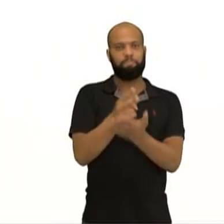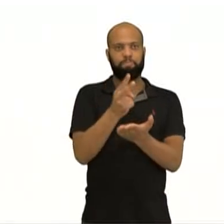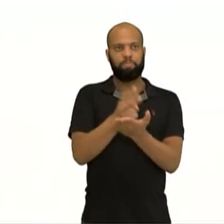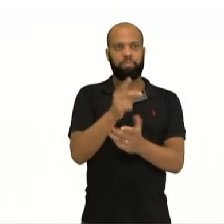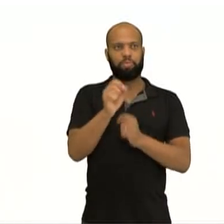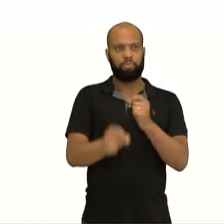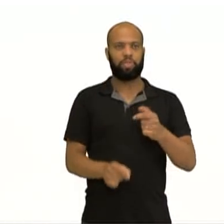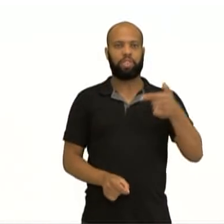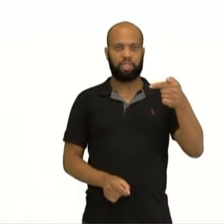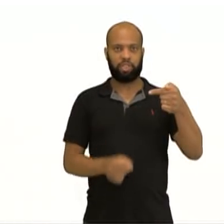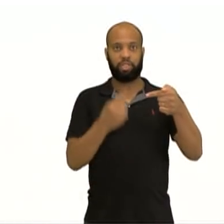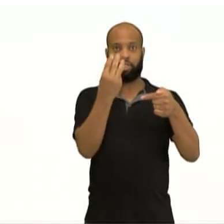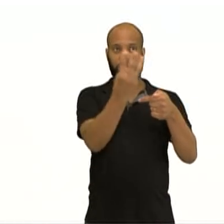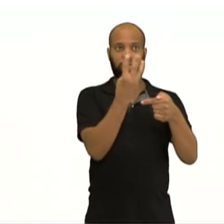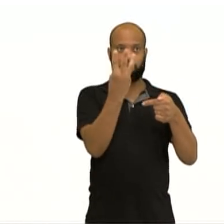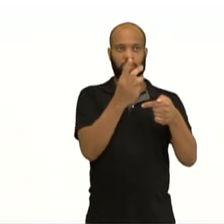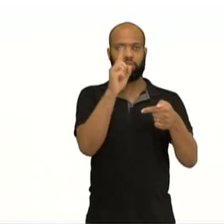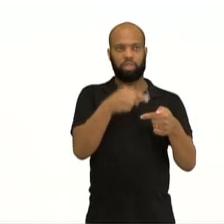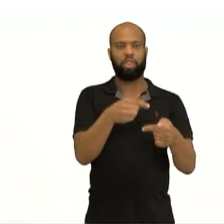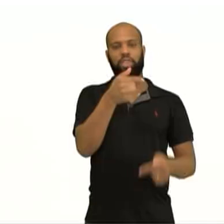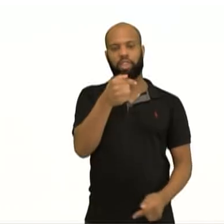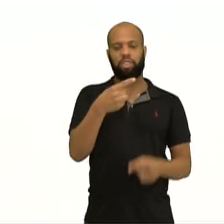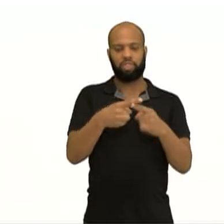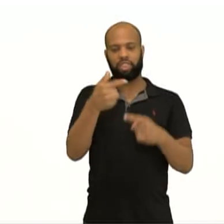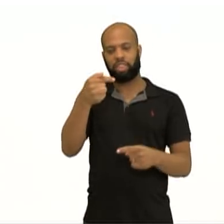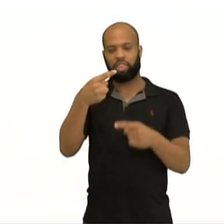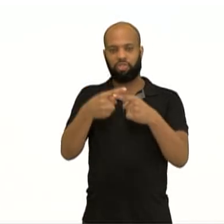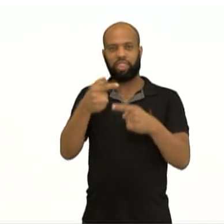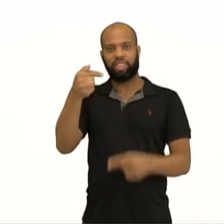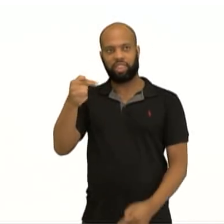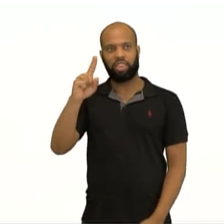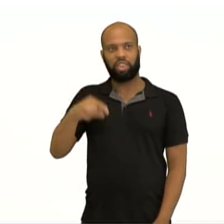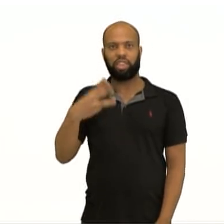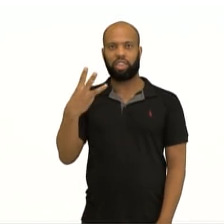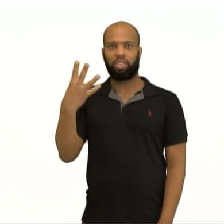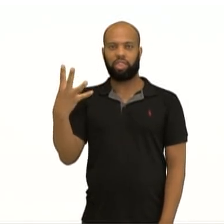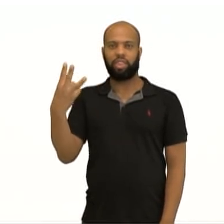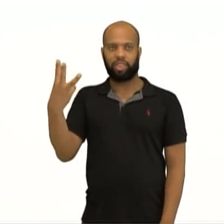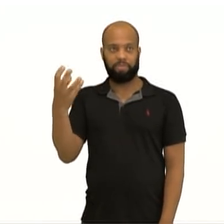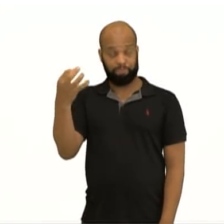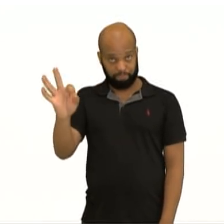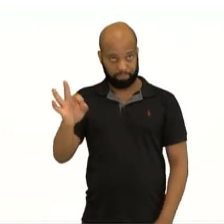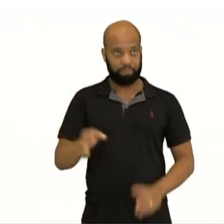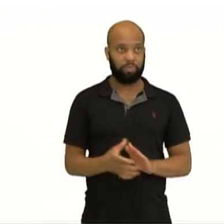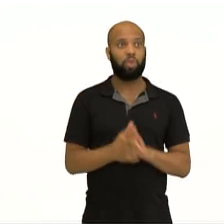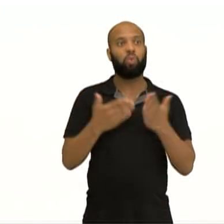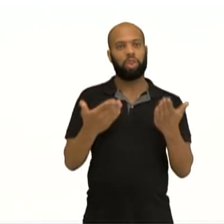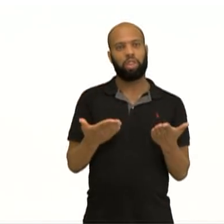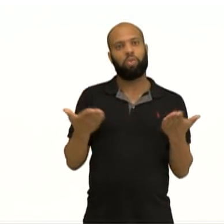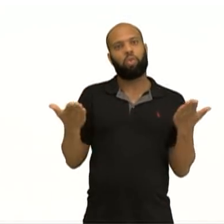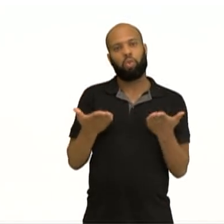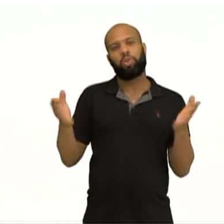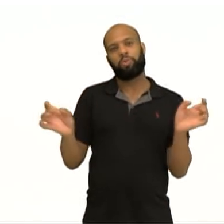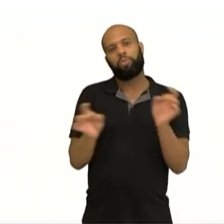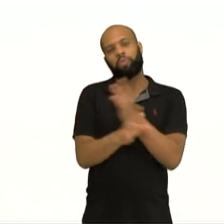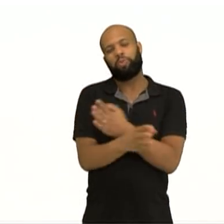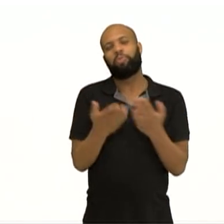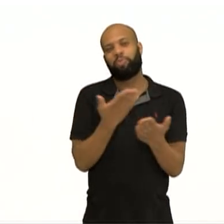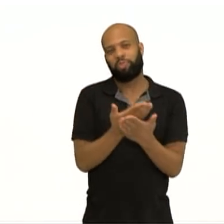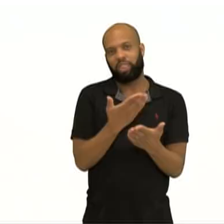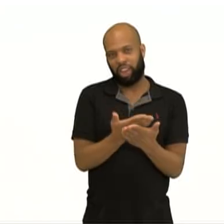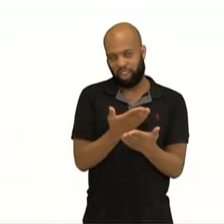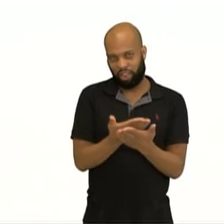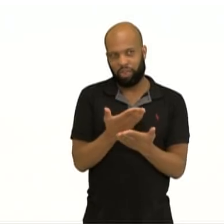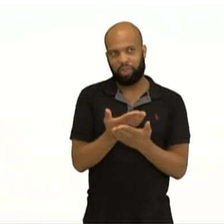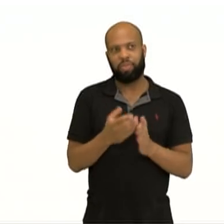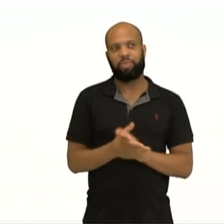fazendo. 7 ao cubo, 7 vezes 7 vezes 7, 343. Com isso, a gente finaliza a nossa